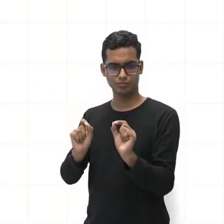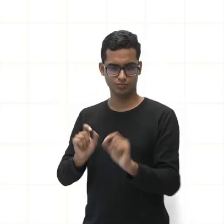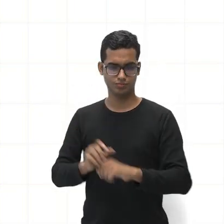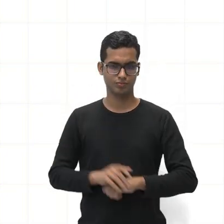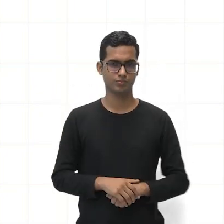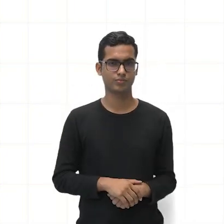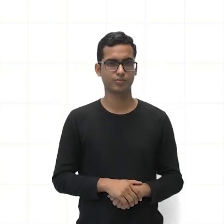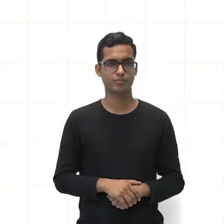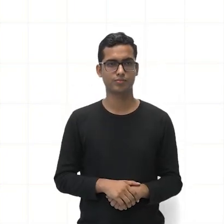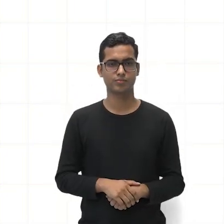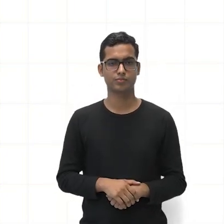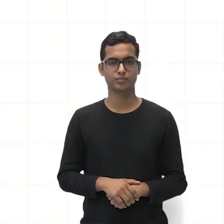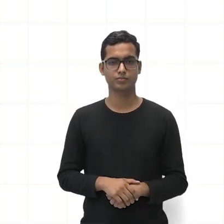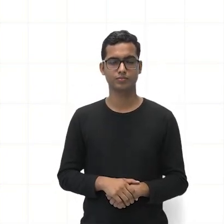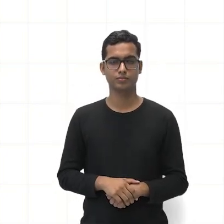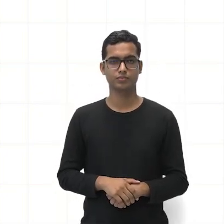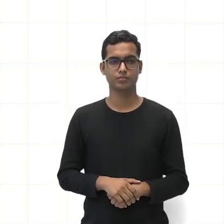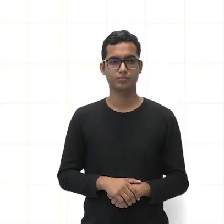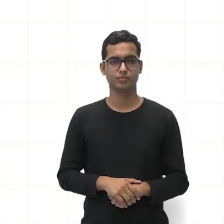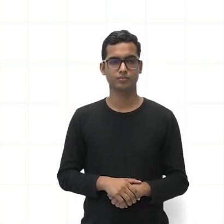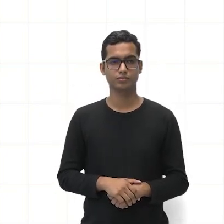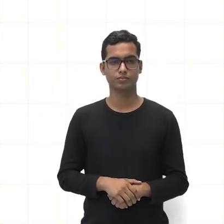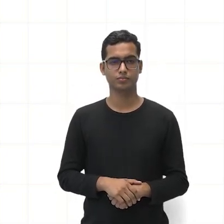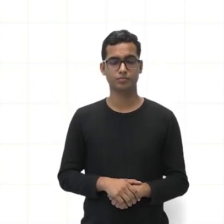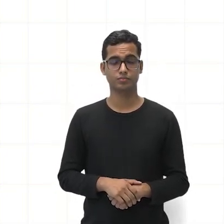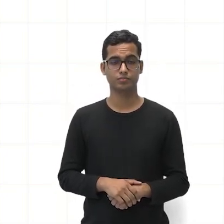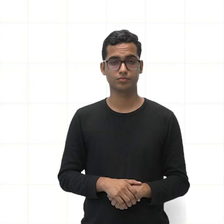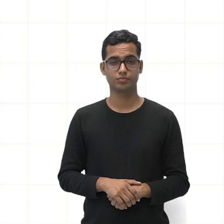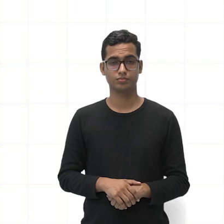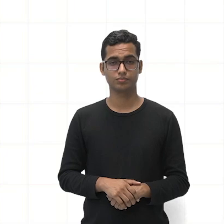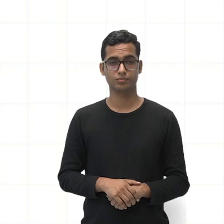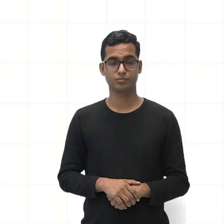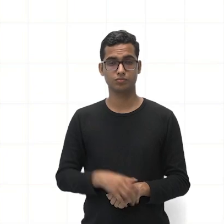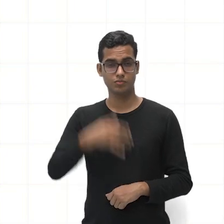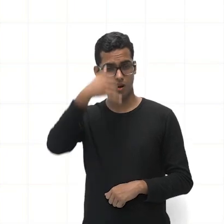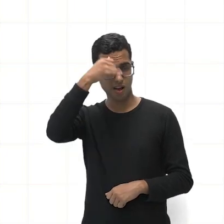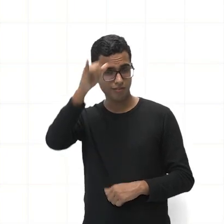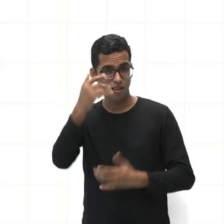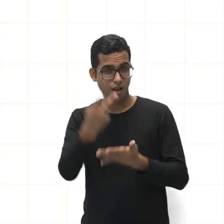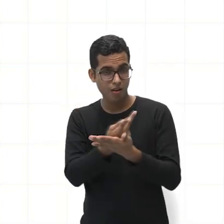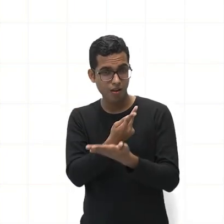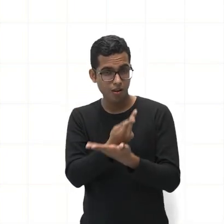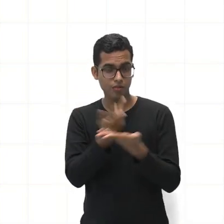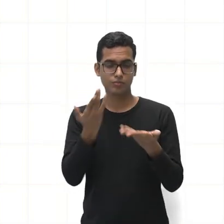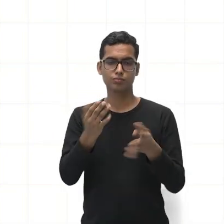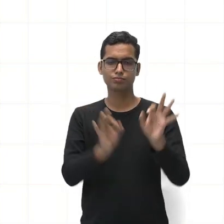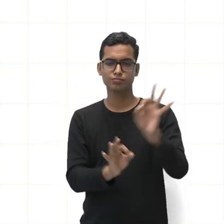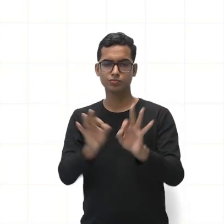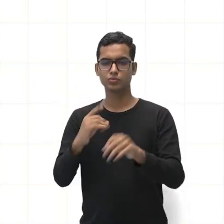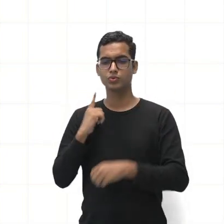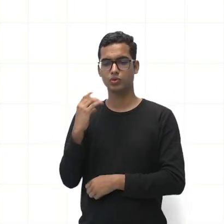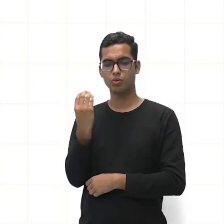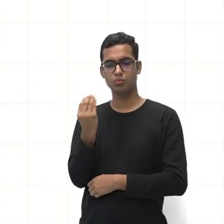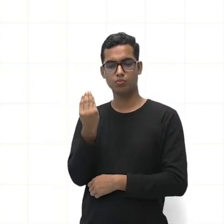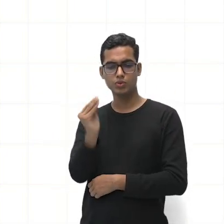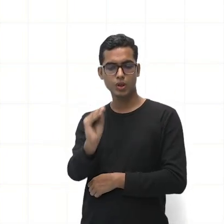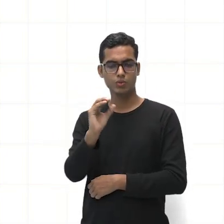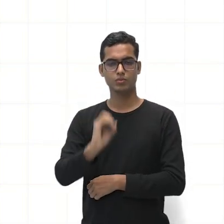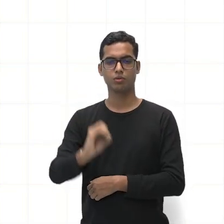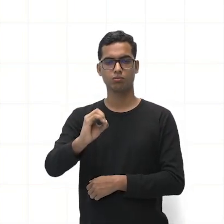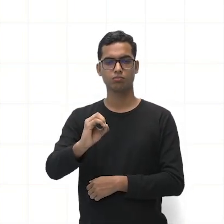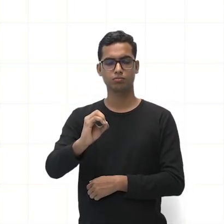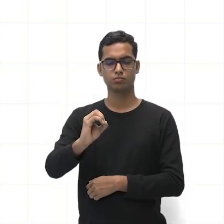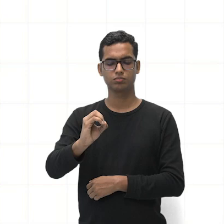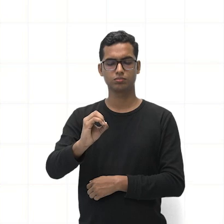Né? Mesmo para a gente não se perder ao longo do desenvolvimento, foi adicionado aqui, ó, um zero. É